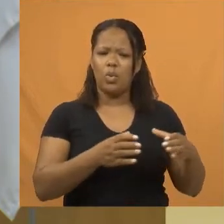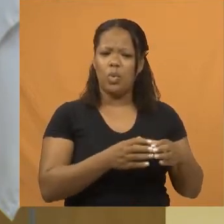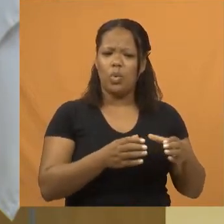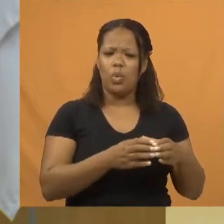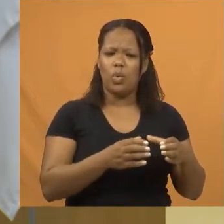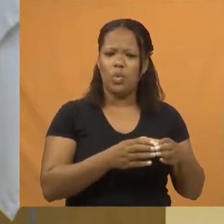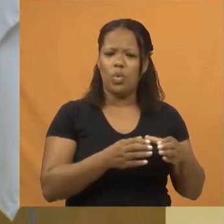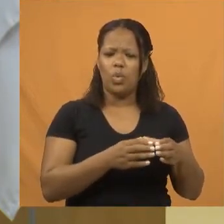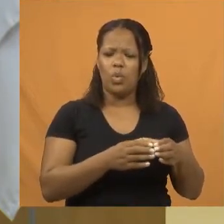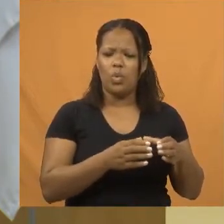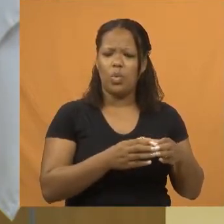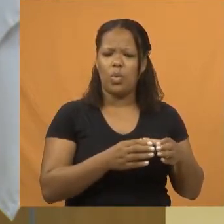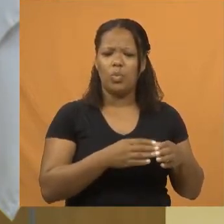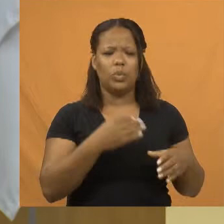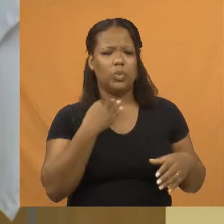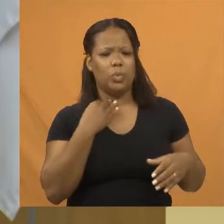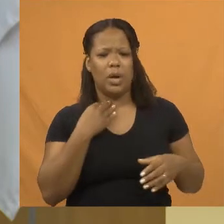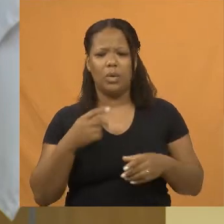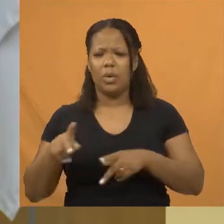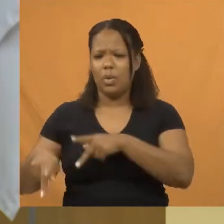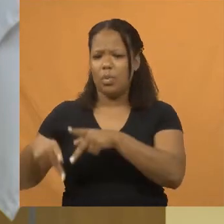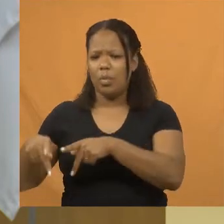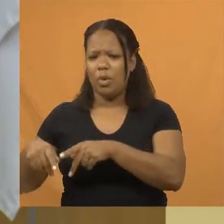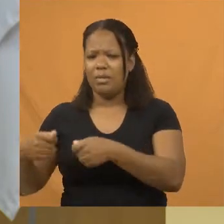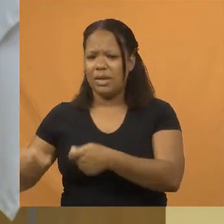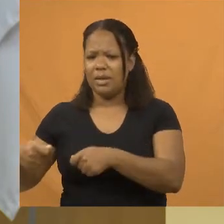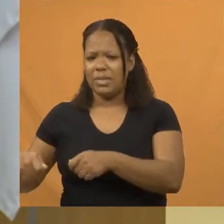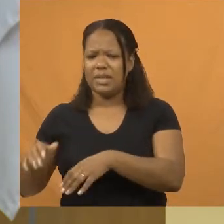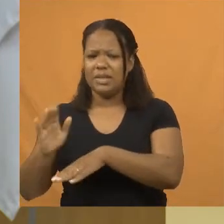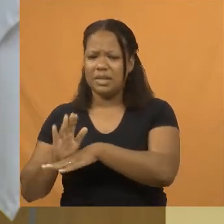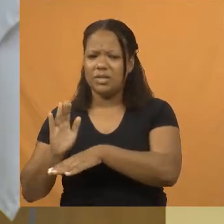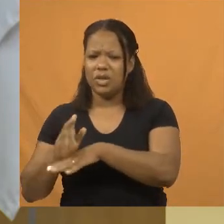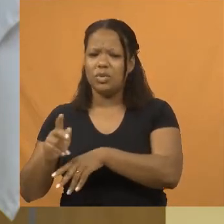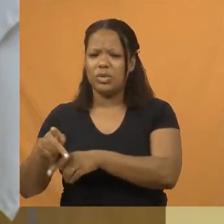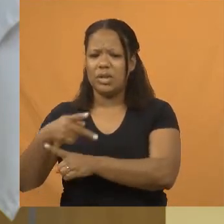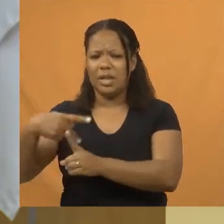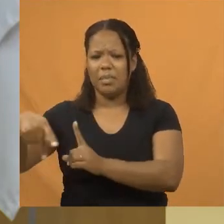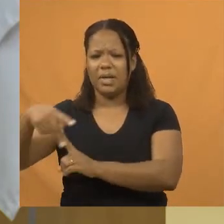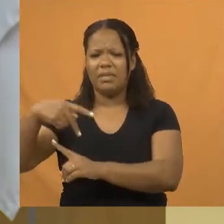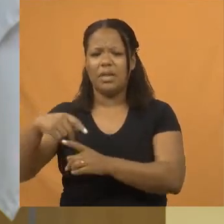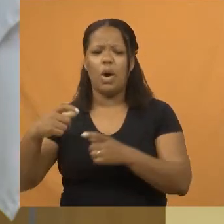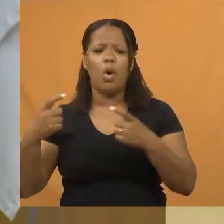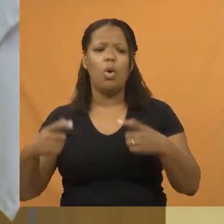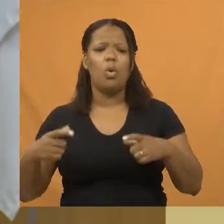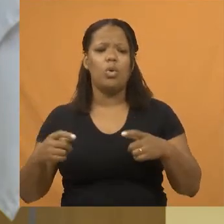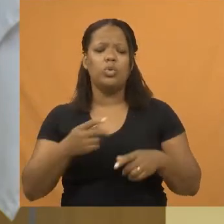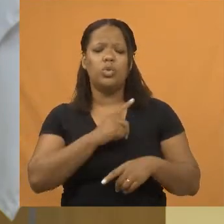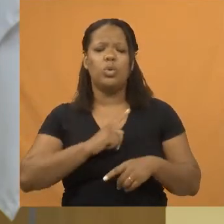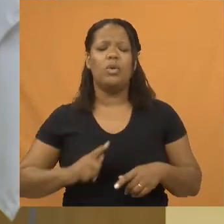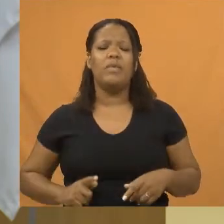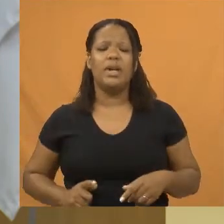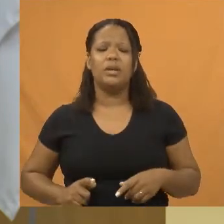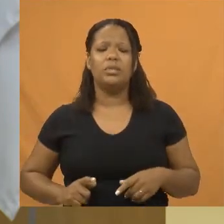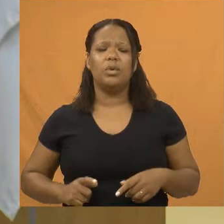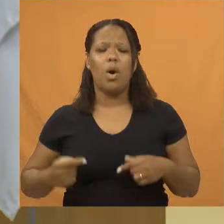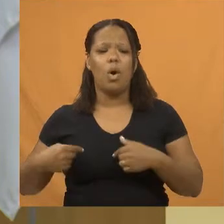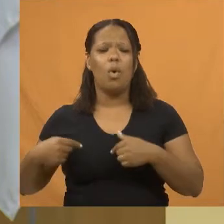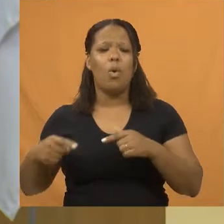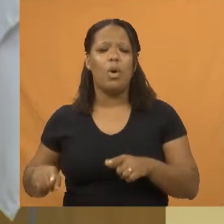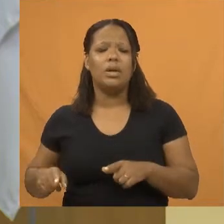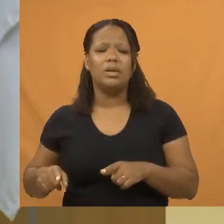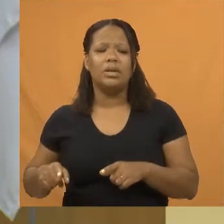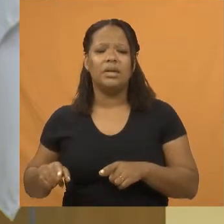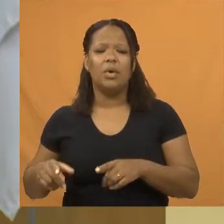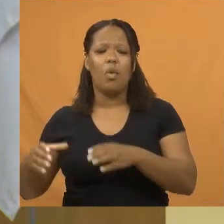financeiro e entre o povo que mais precisa da Previdência. E para onde que o governo resolveu atacar?